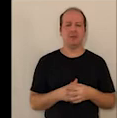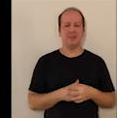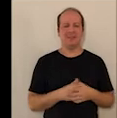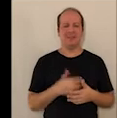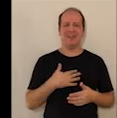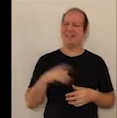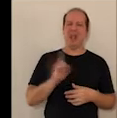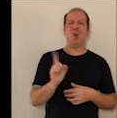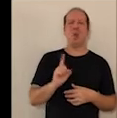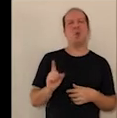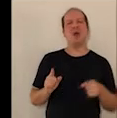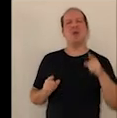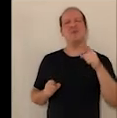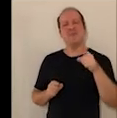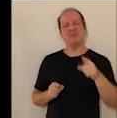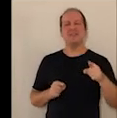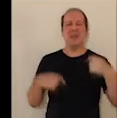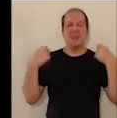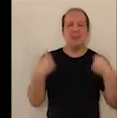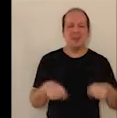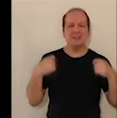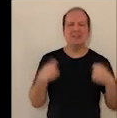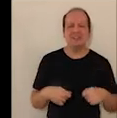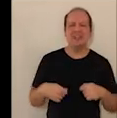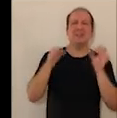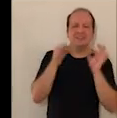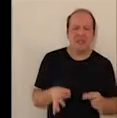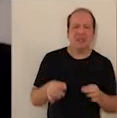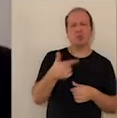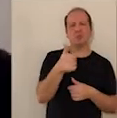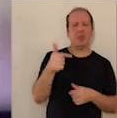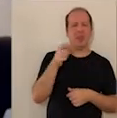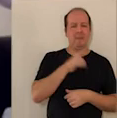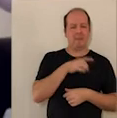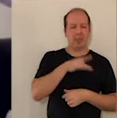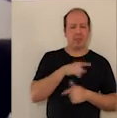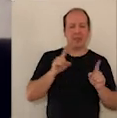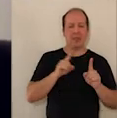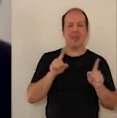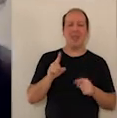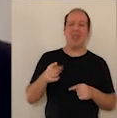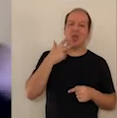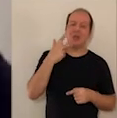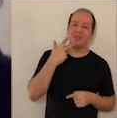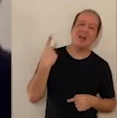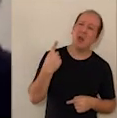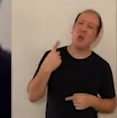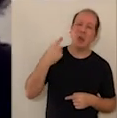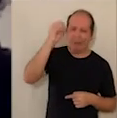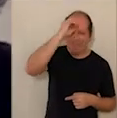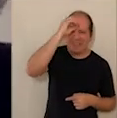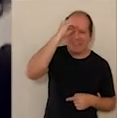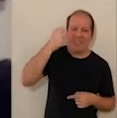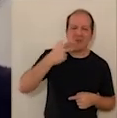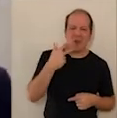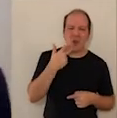E você? Você, calme-se. Sente-se aqui, não tem receio de nada. O que te deu na cabeça, seu imbecil? Não